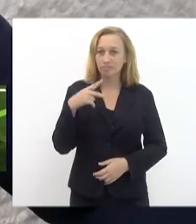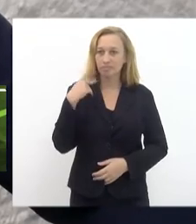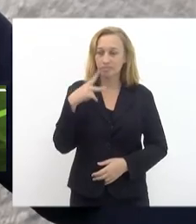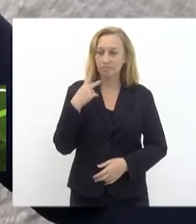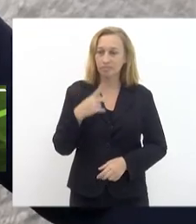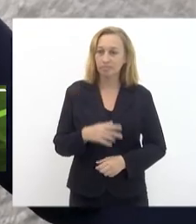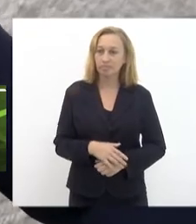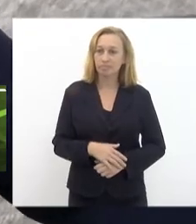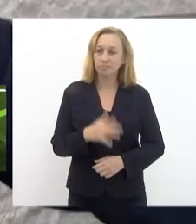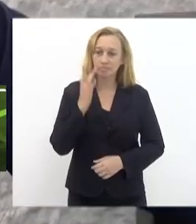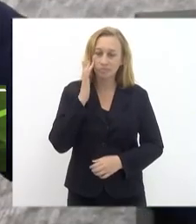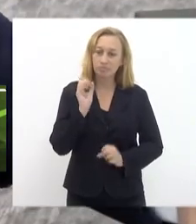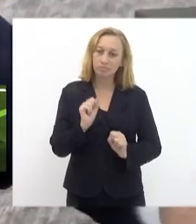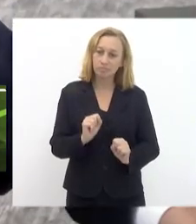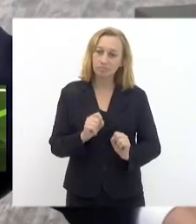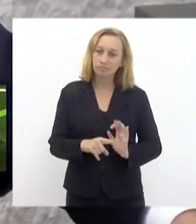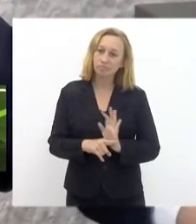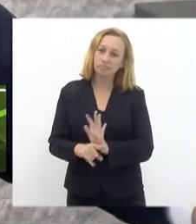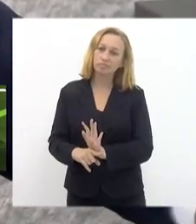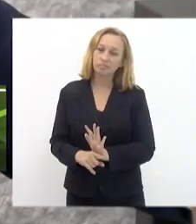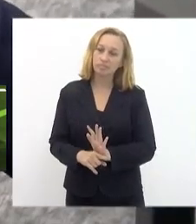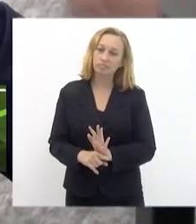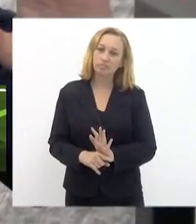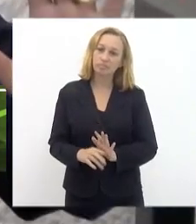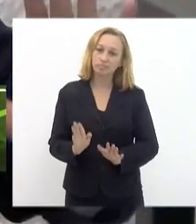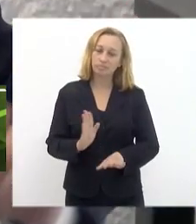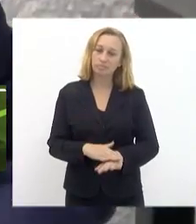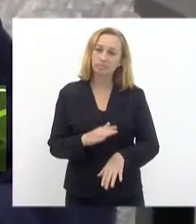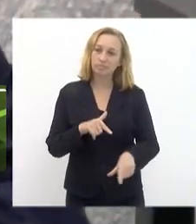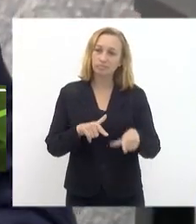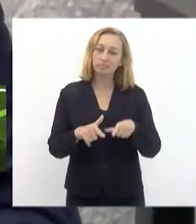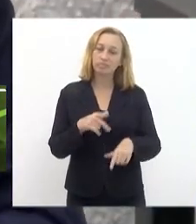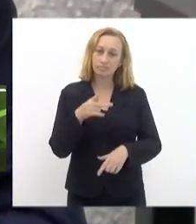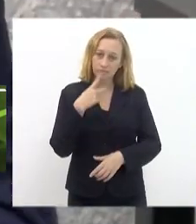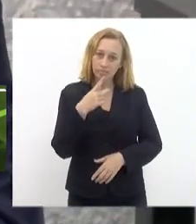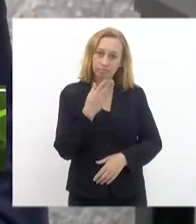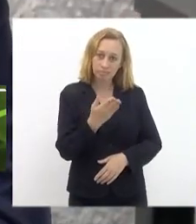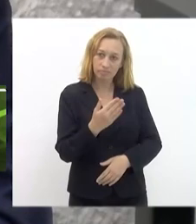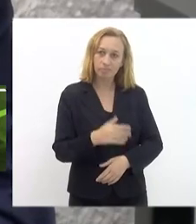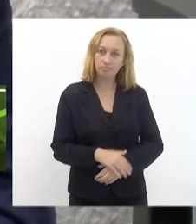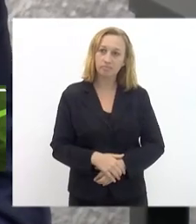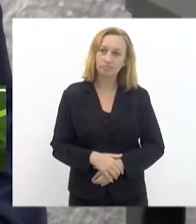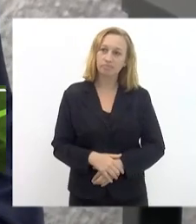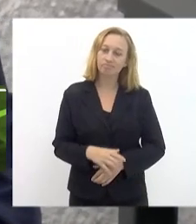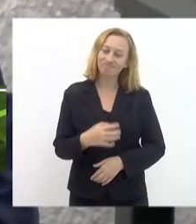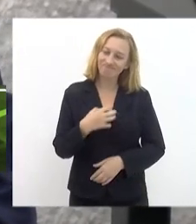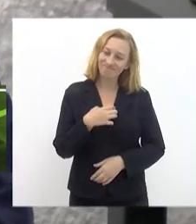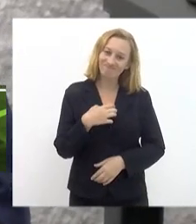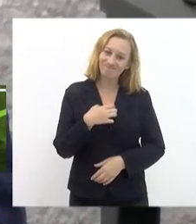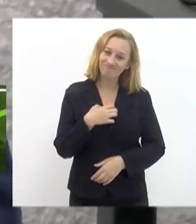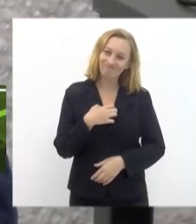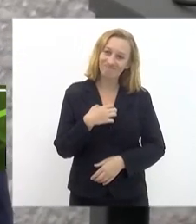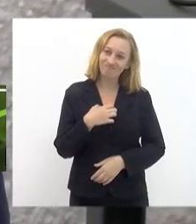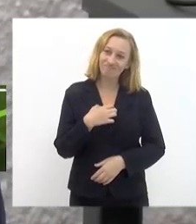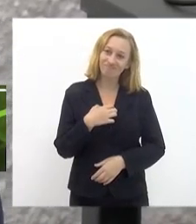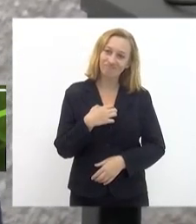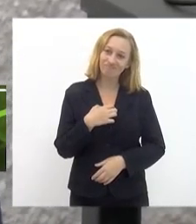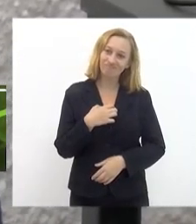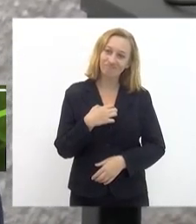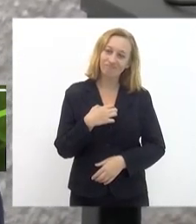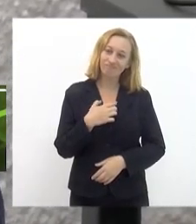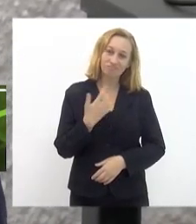acho que posso prestar ainda muito serviço mas confesso a você que existe um sentimento para gente dar um